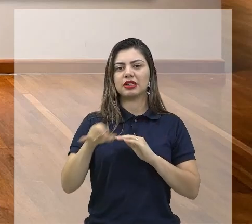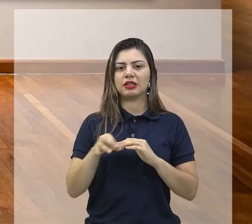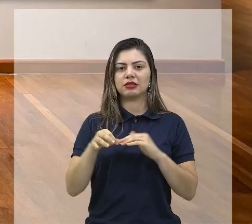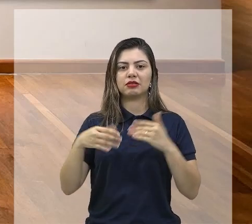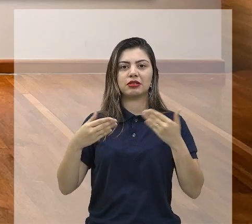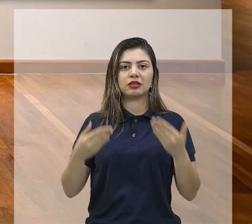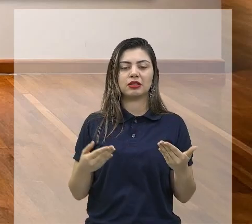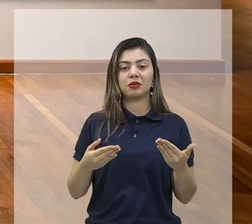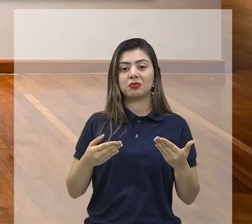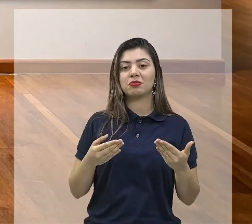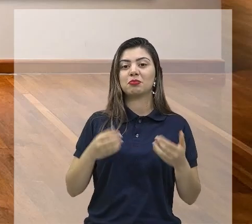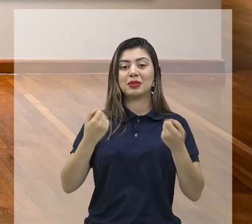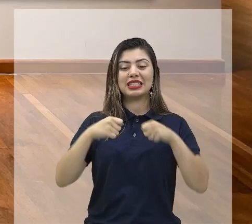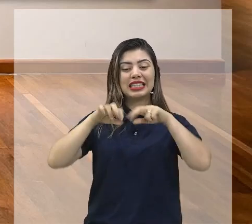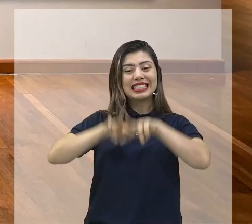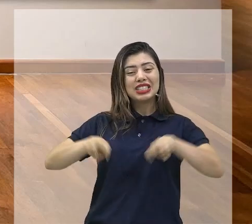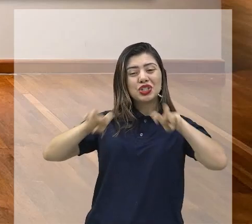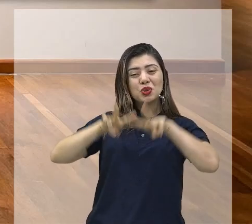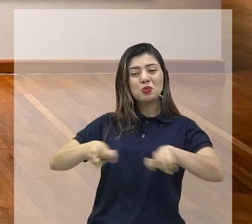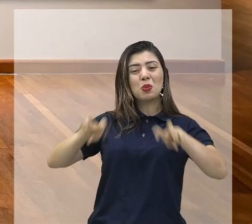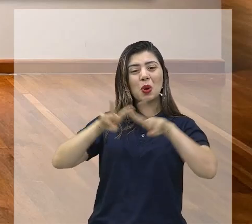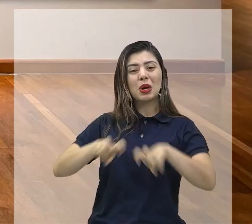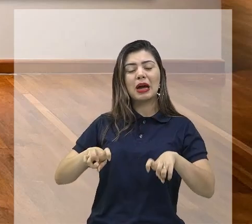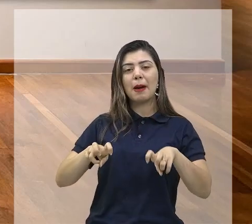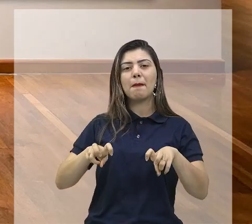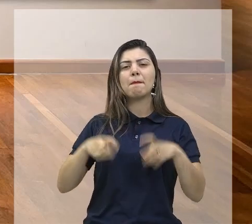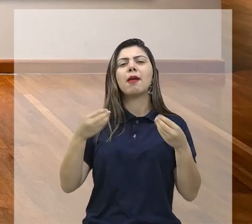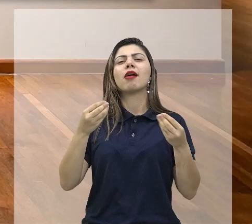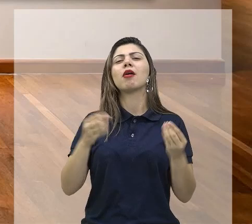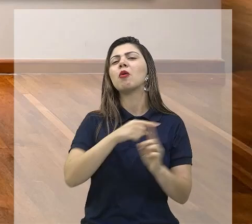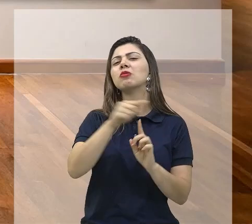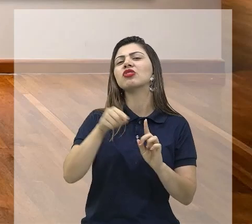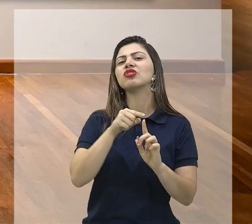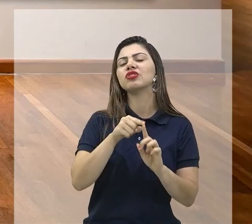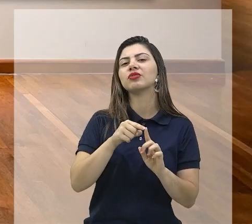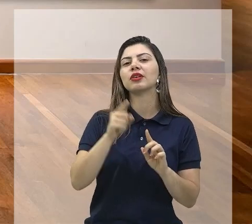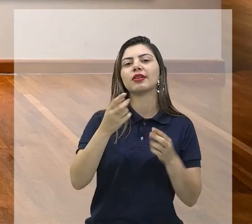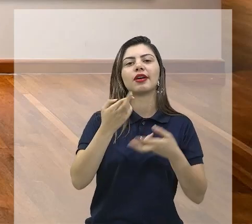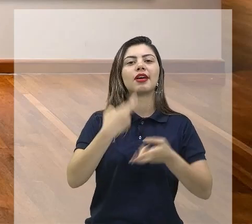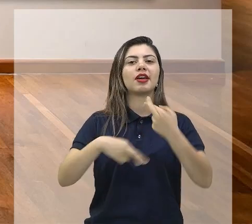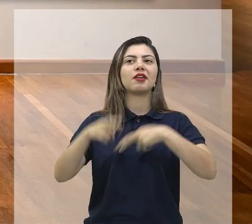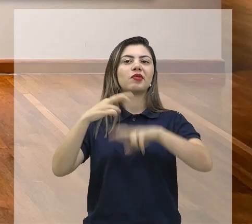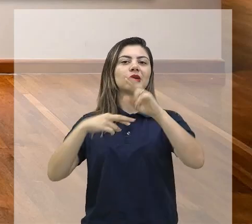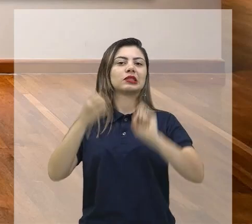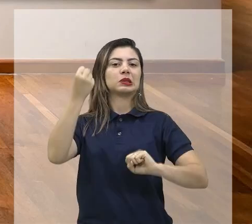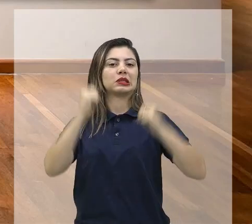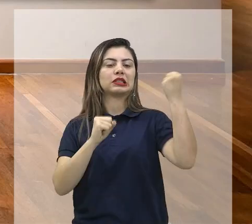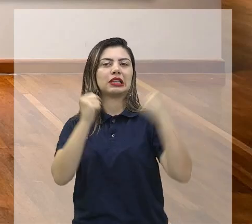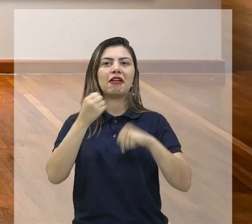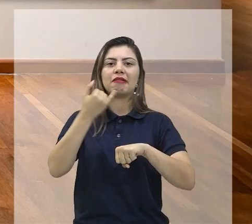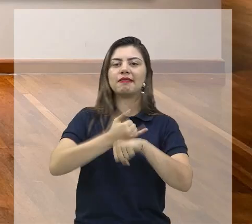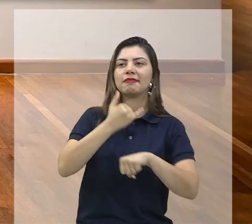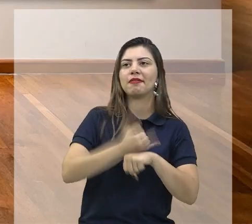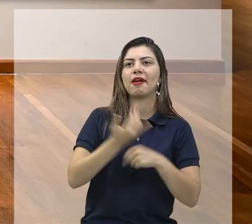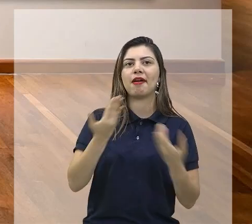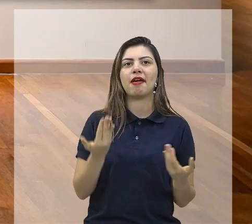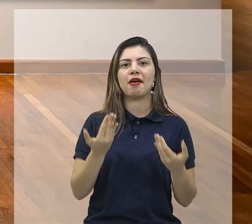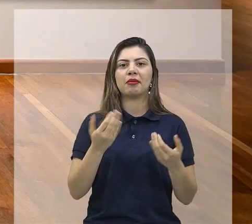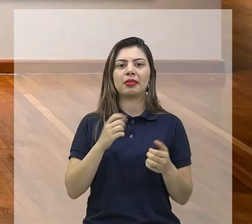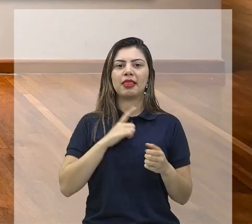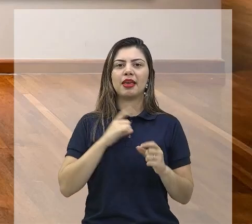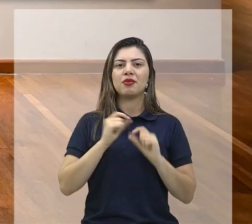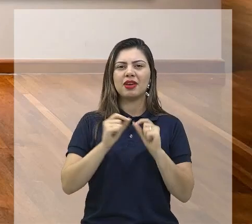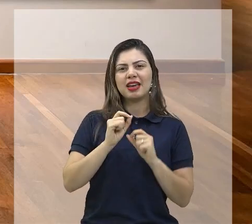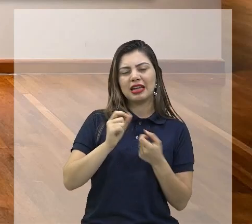quê? Tudo aquilo que eu preciso para a Revolução Industrial, então, no meu país. Ferro, carvão, petróleo. Então, percebam,